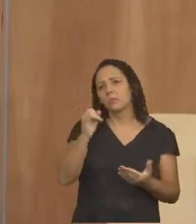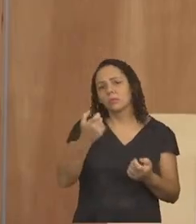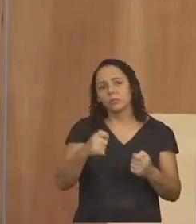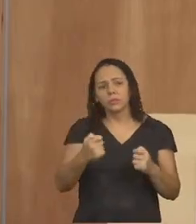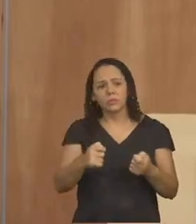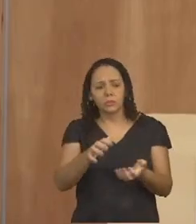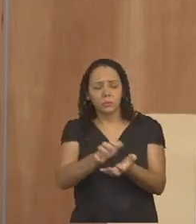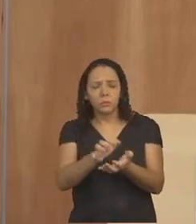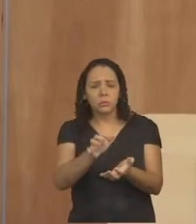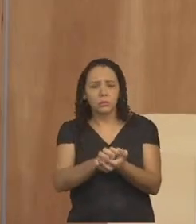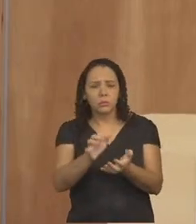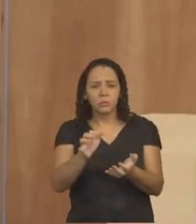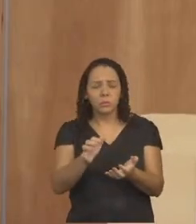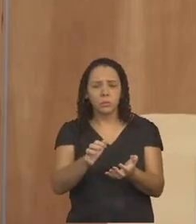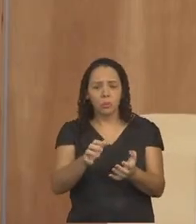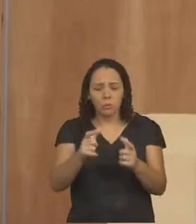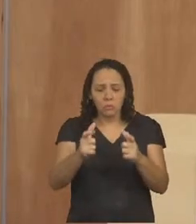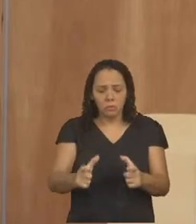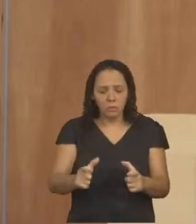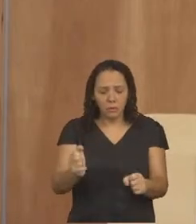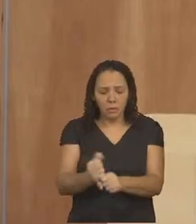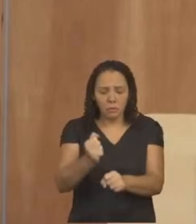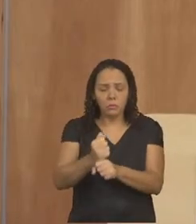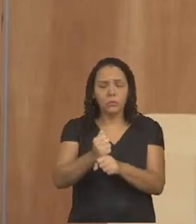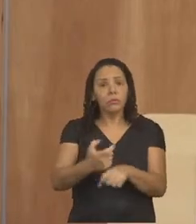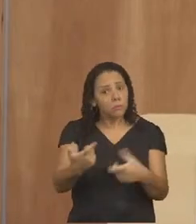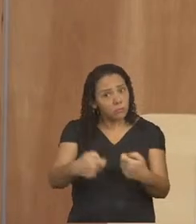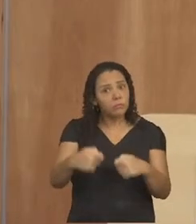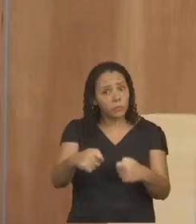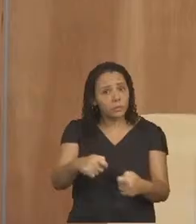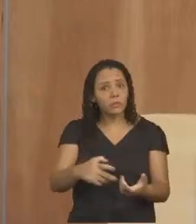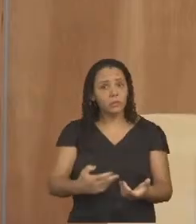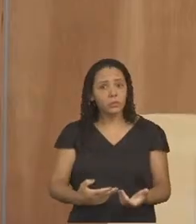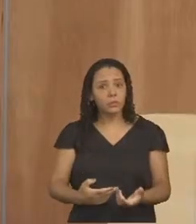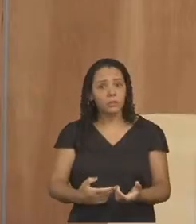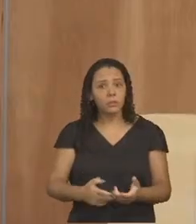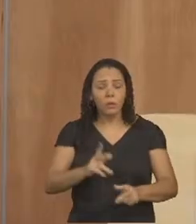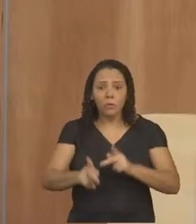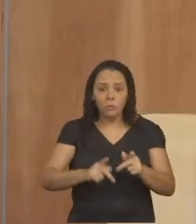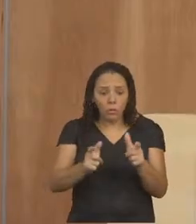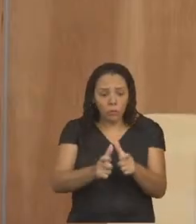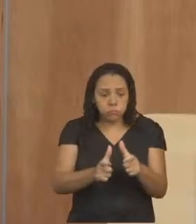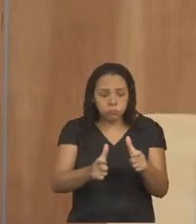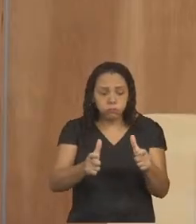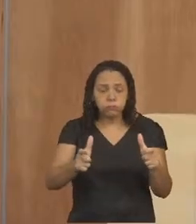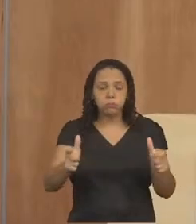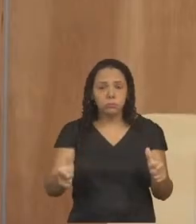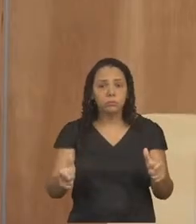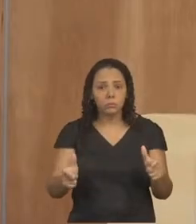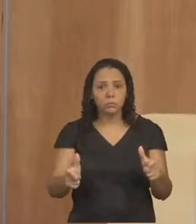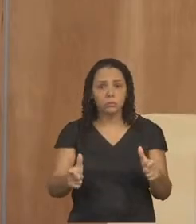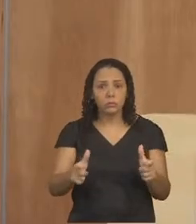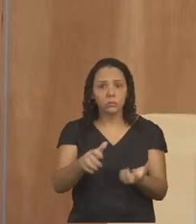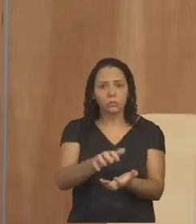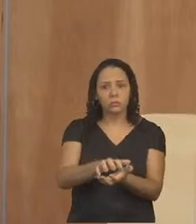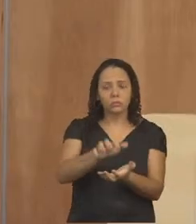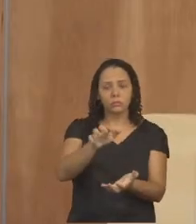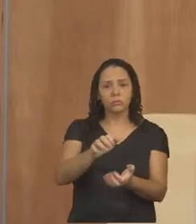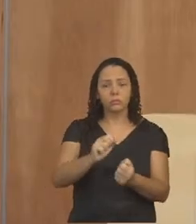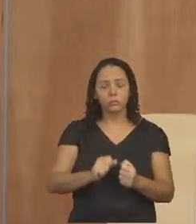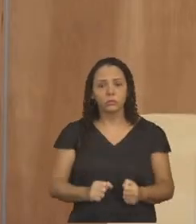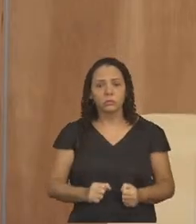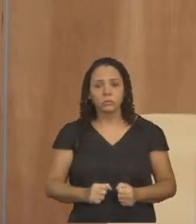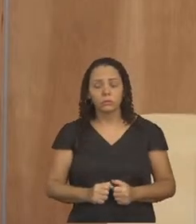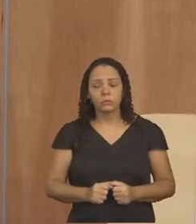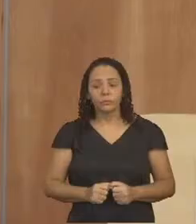ao idoso. Precisa. A gama da população, Jean, aumentou muito, não é? Da pessoa idosa.